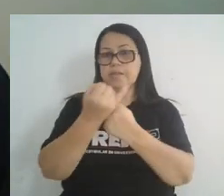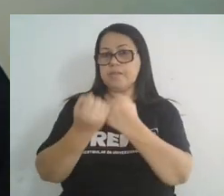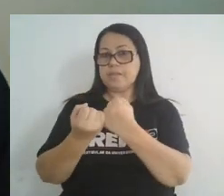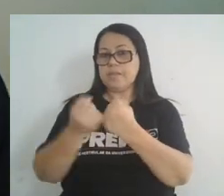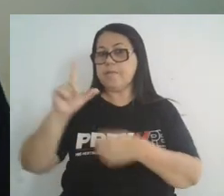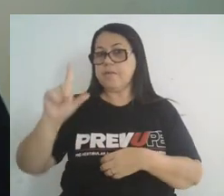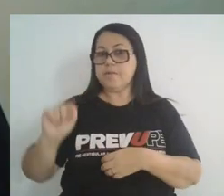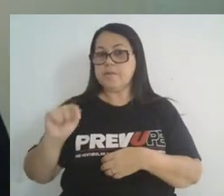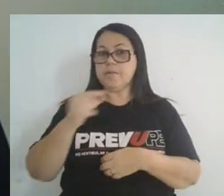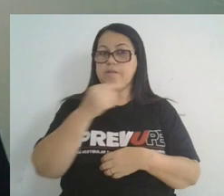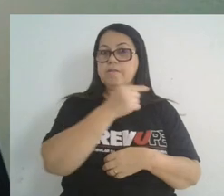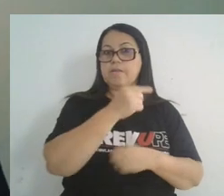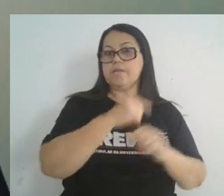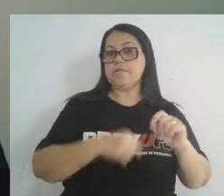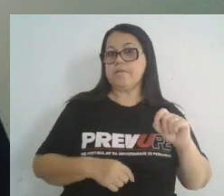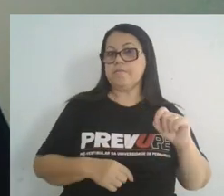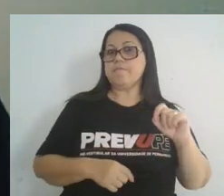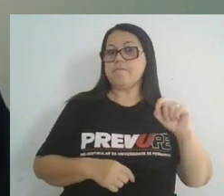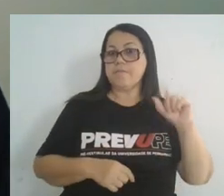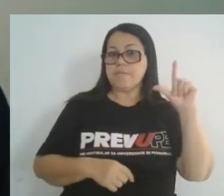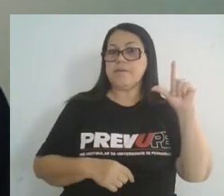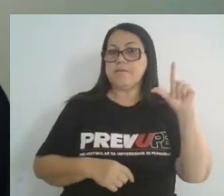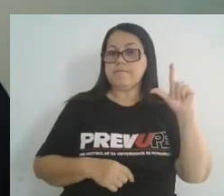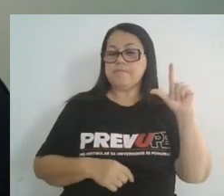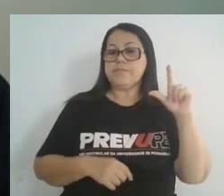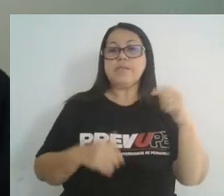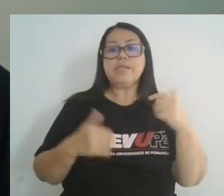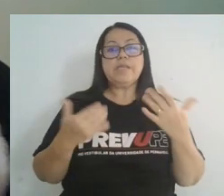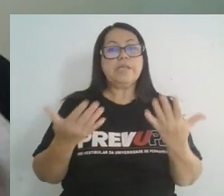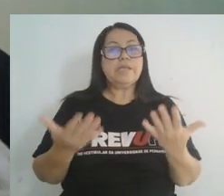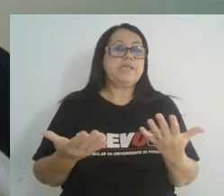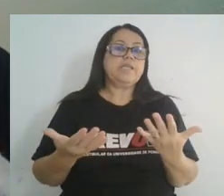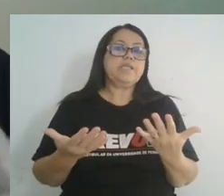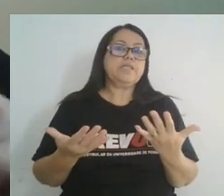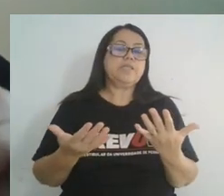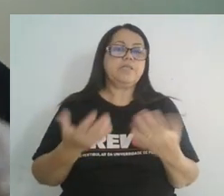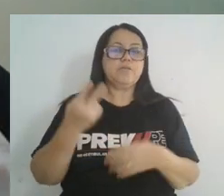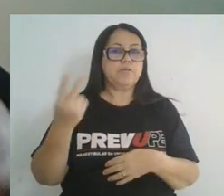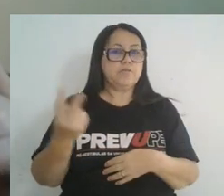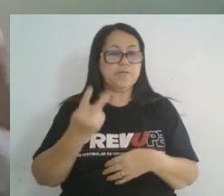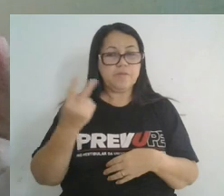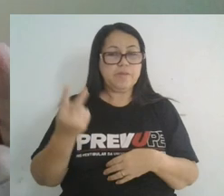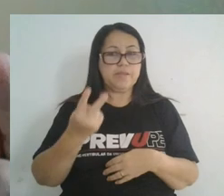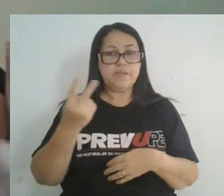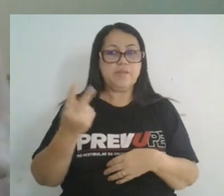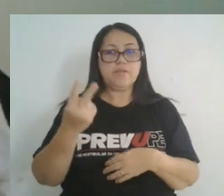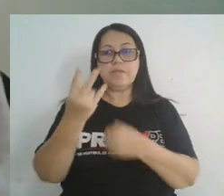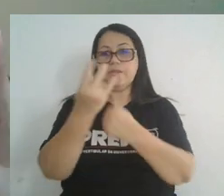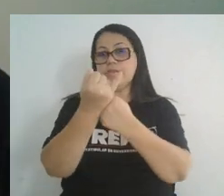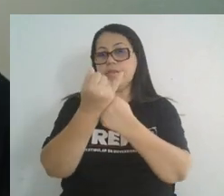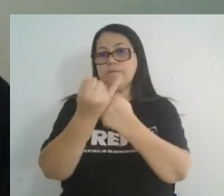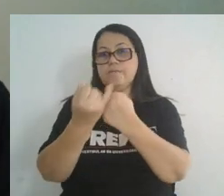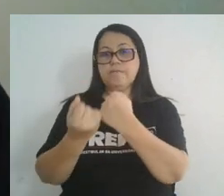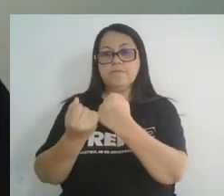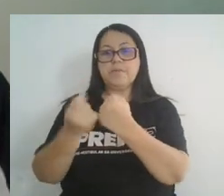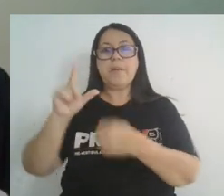menor do que o coeficiente de atrito estático. Ou seja, a magnitude da força de atrito